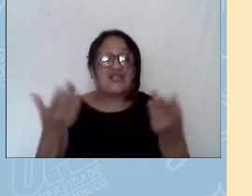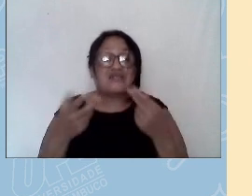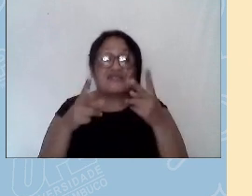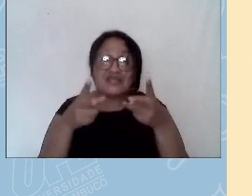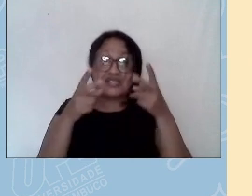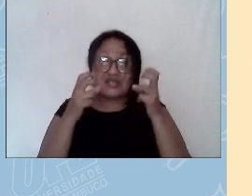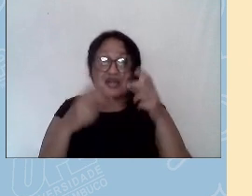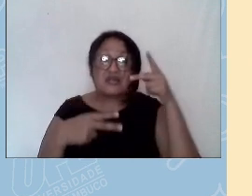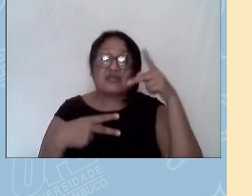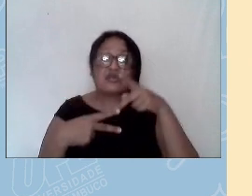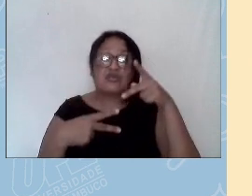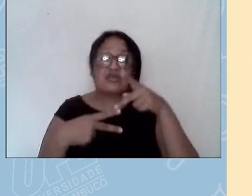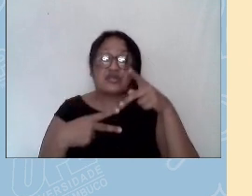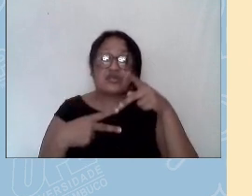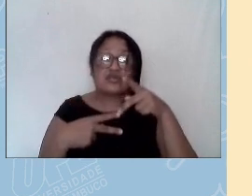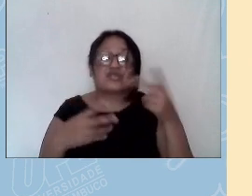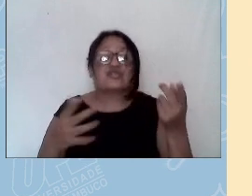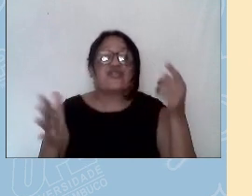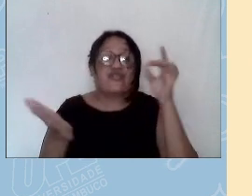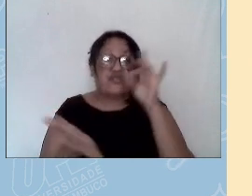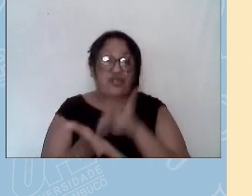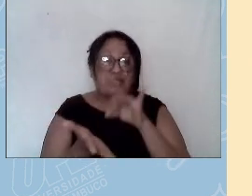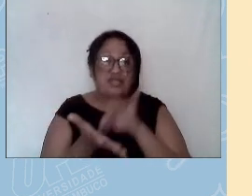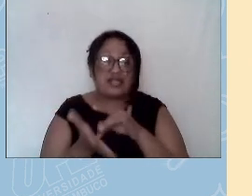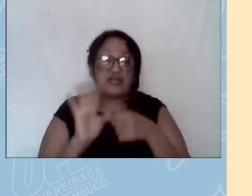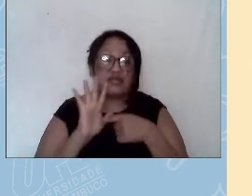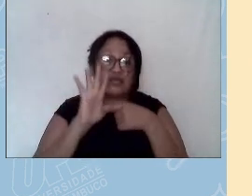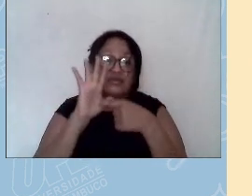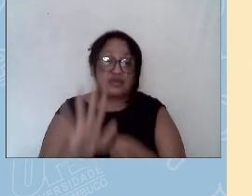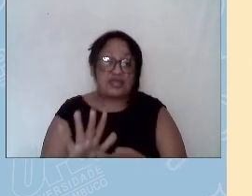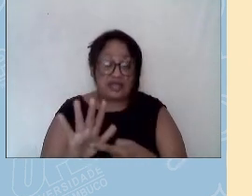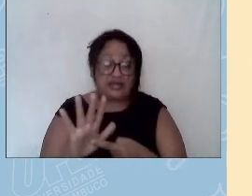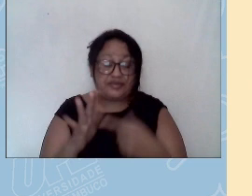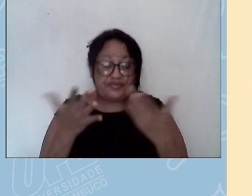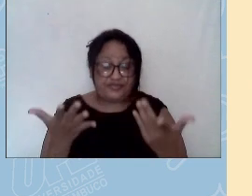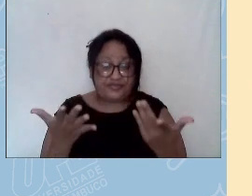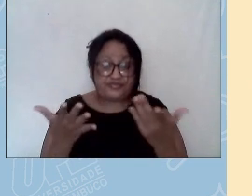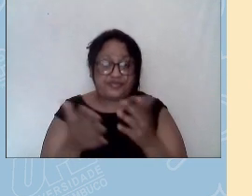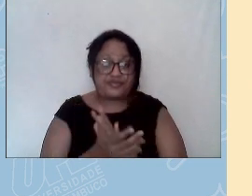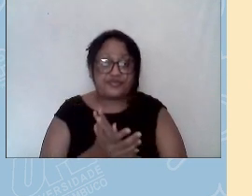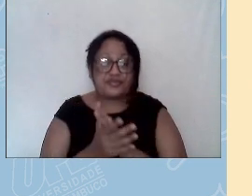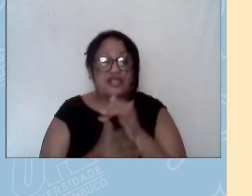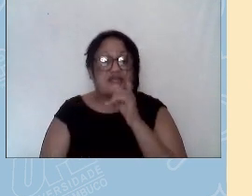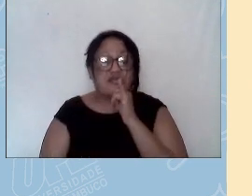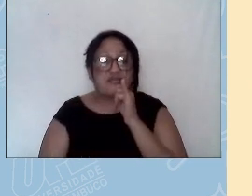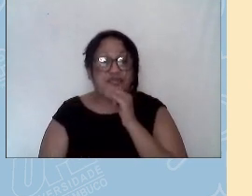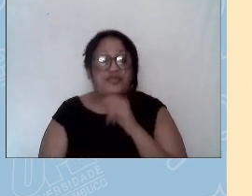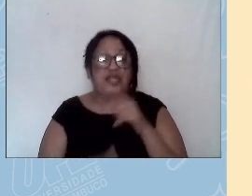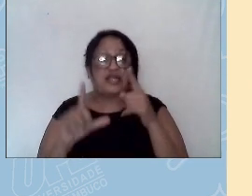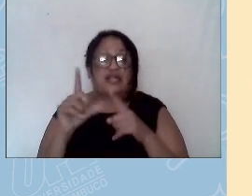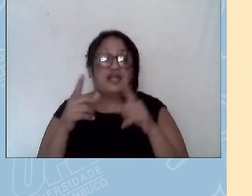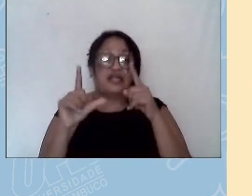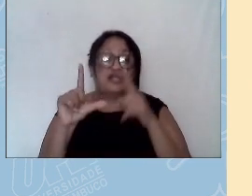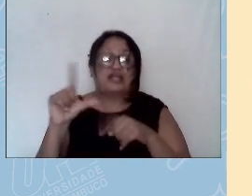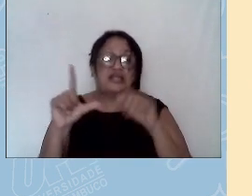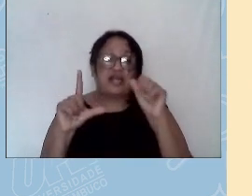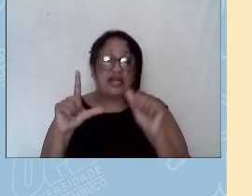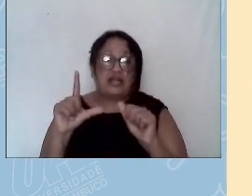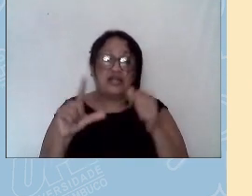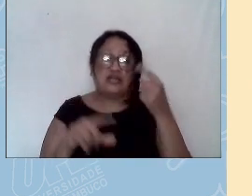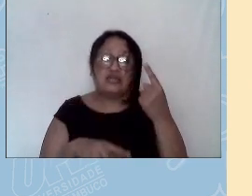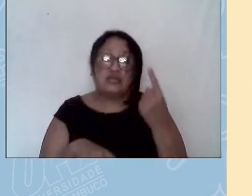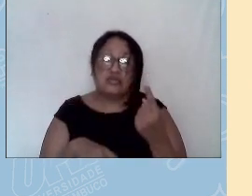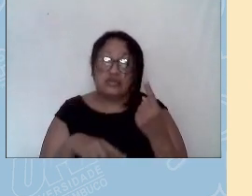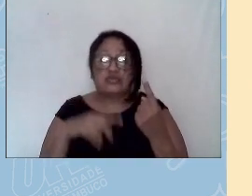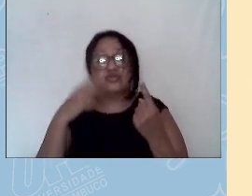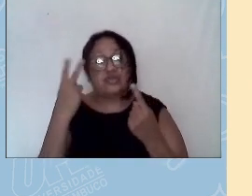verdadeiras então foram apresentadas as seguintes alternativas a 1 e 2 apenas são